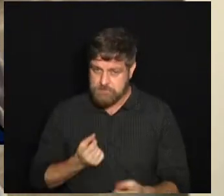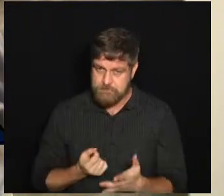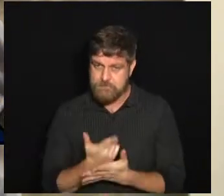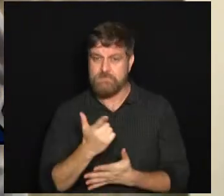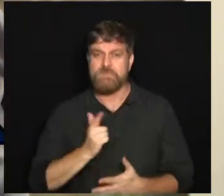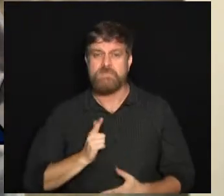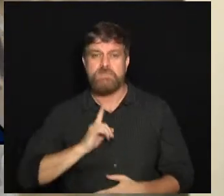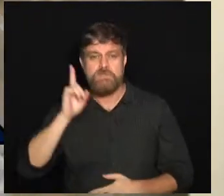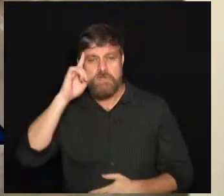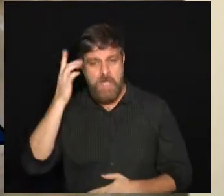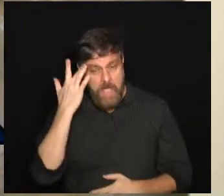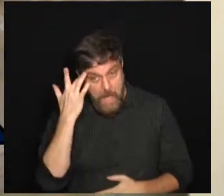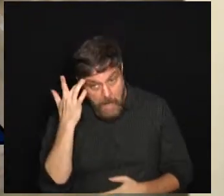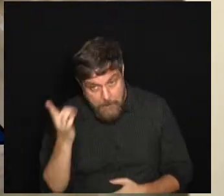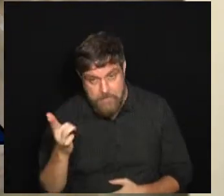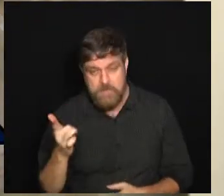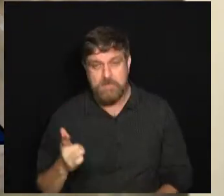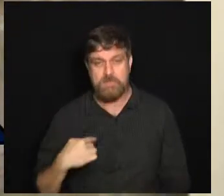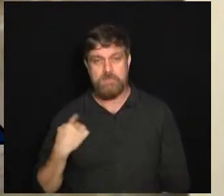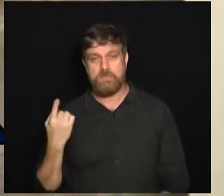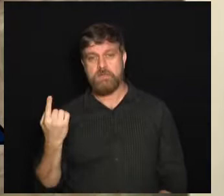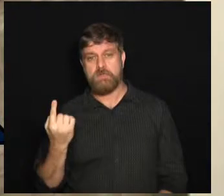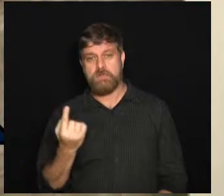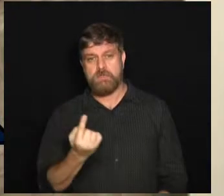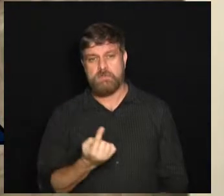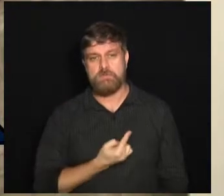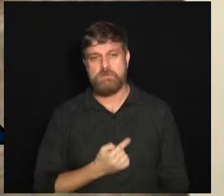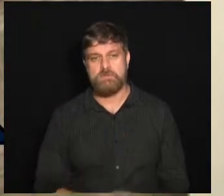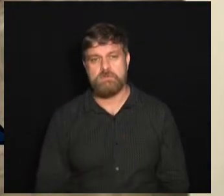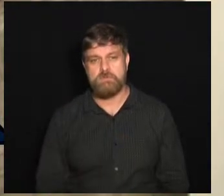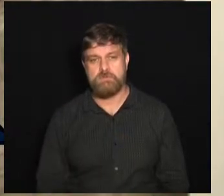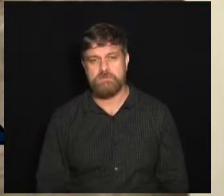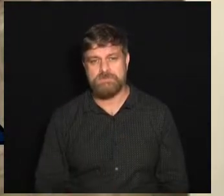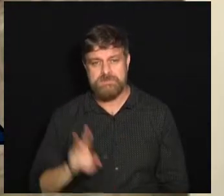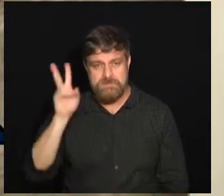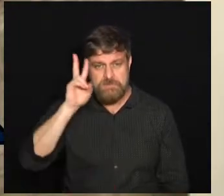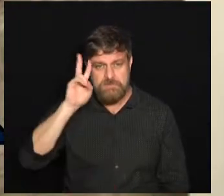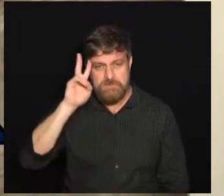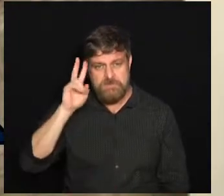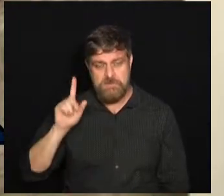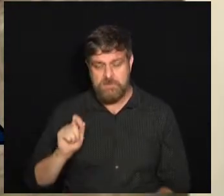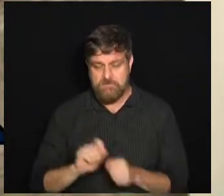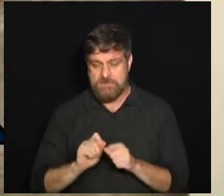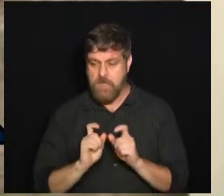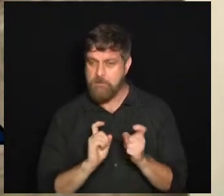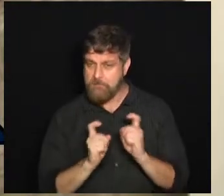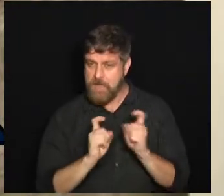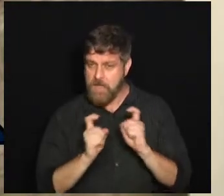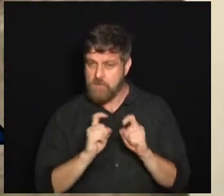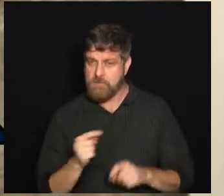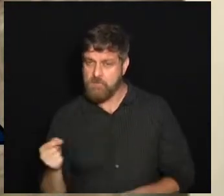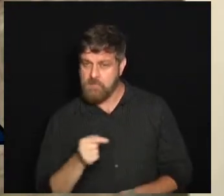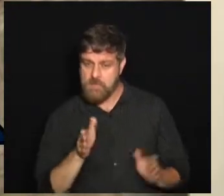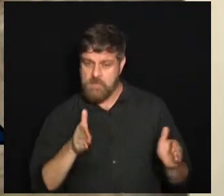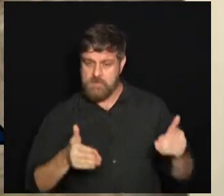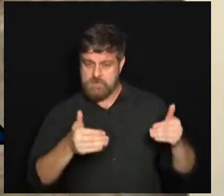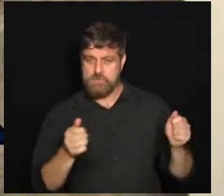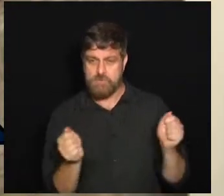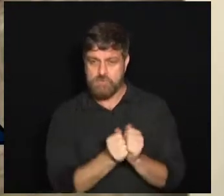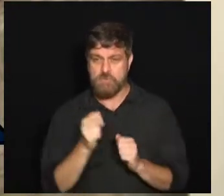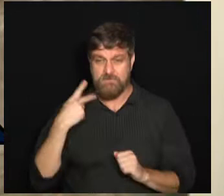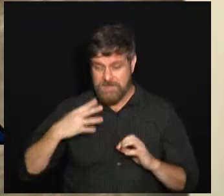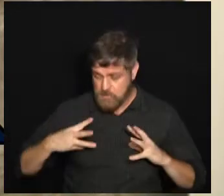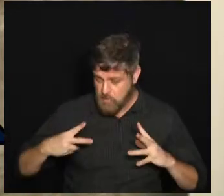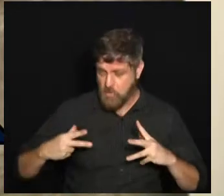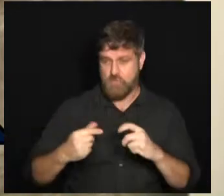no dia do amanhã e nós vamos, na segunda-feira, fazer uma reunião plena lá no gabinete com todos os